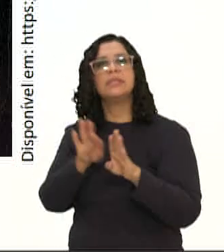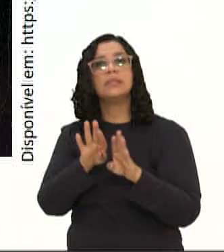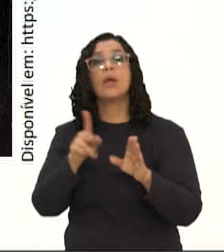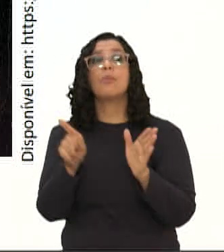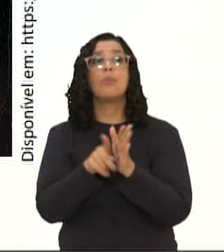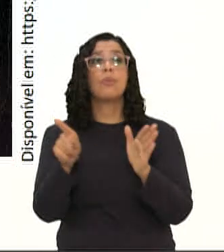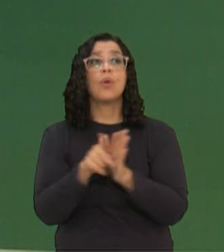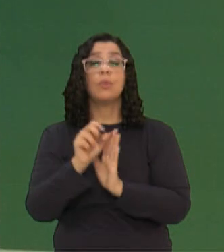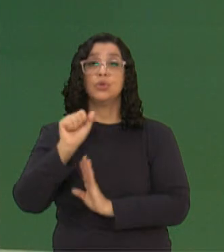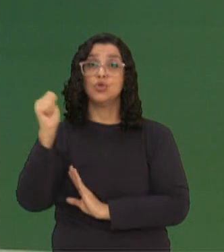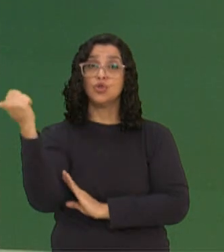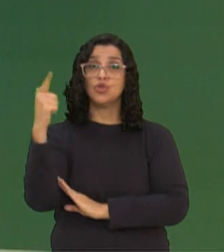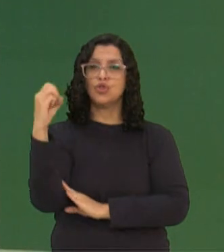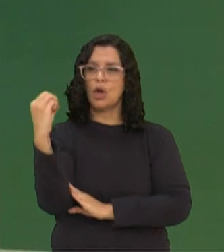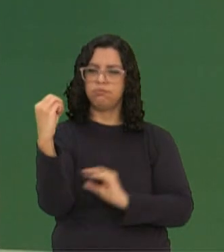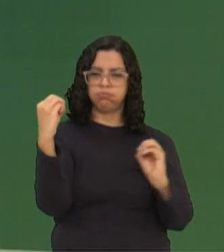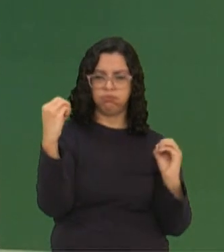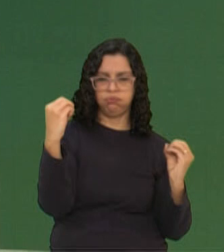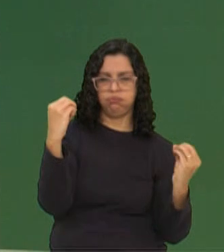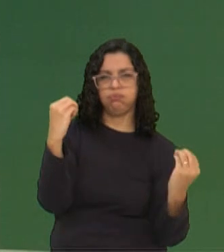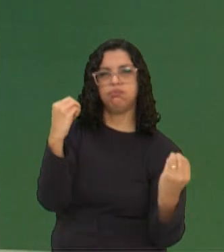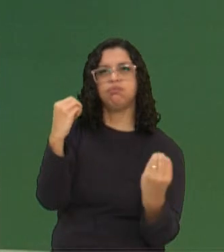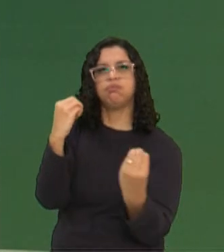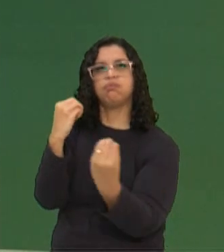do próprio sistema solar.